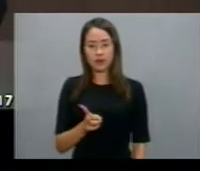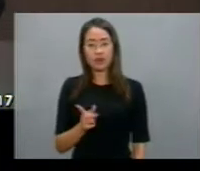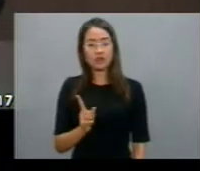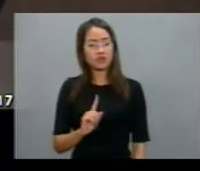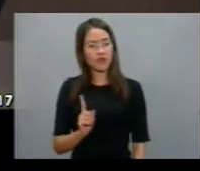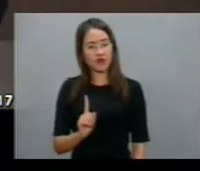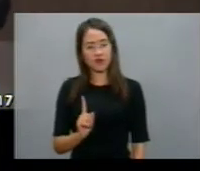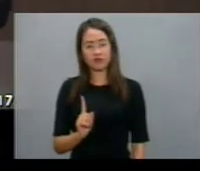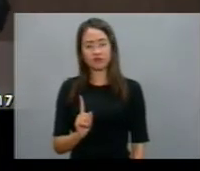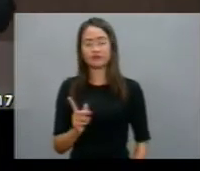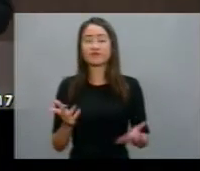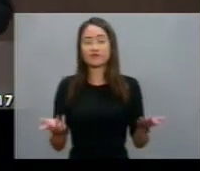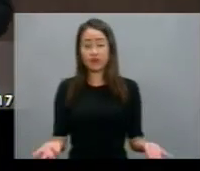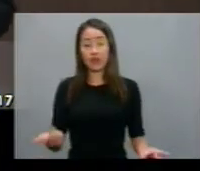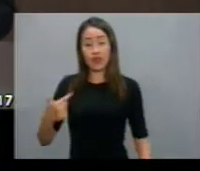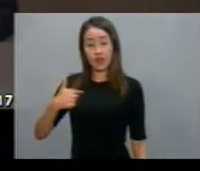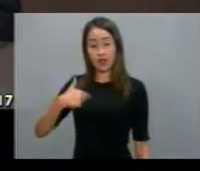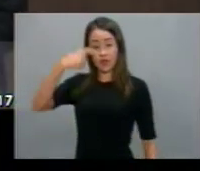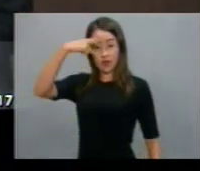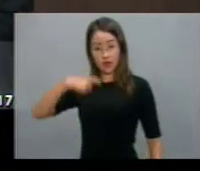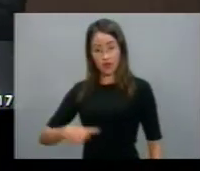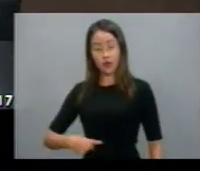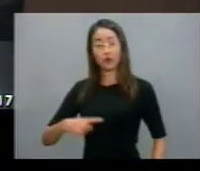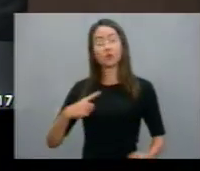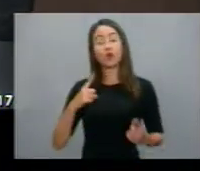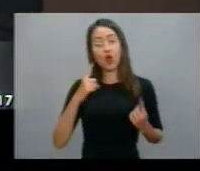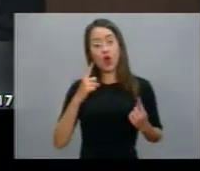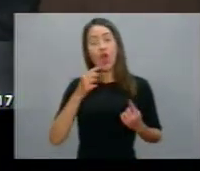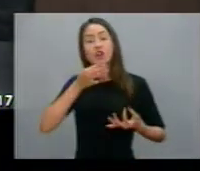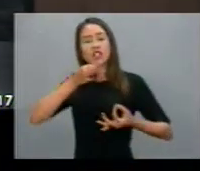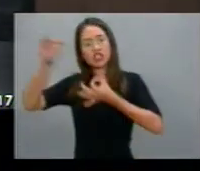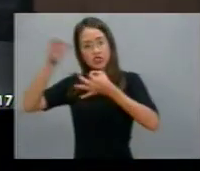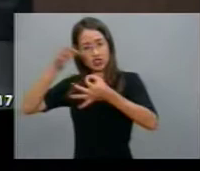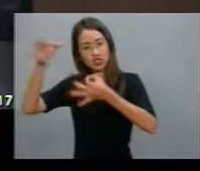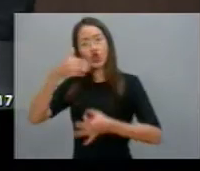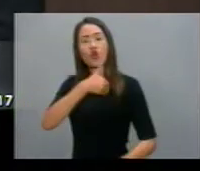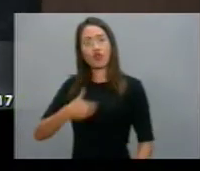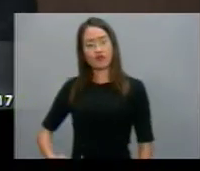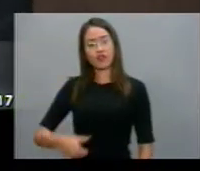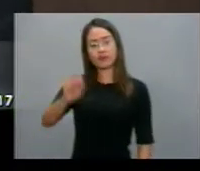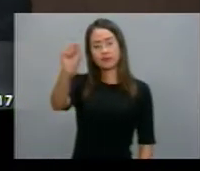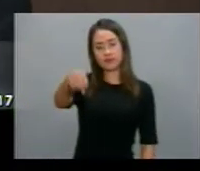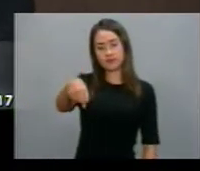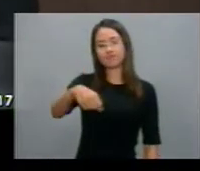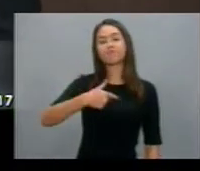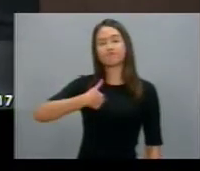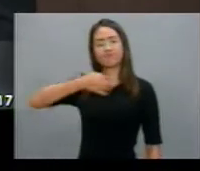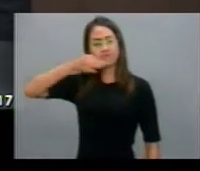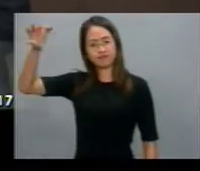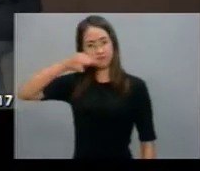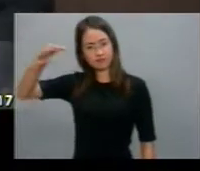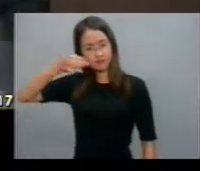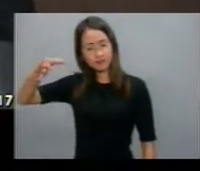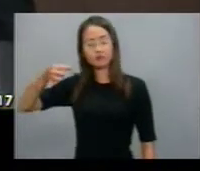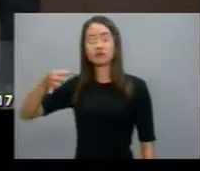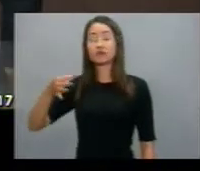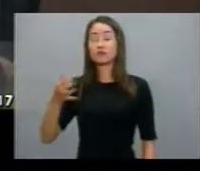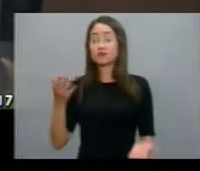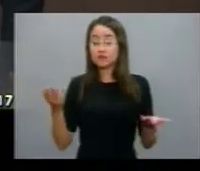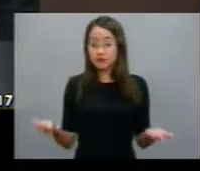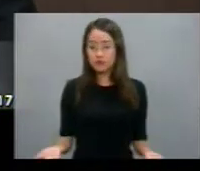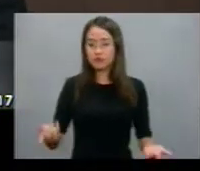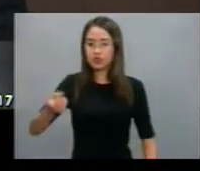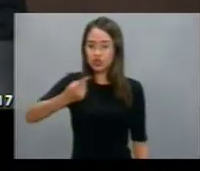Aqui, obviamente, como parlamentar de oposição, muitas vezes as pessoas podem achar que